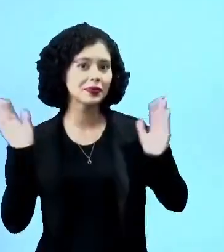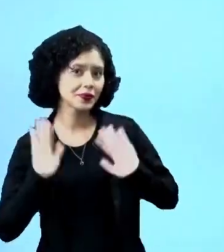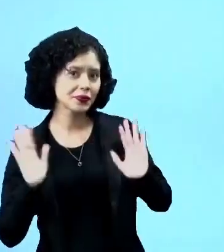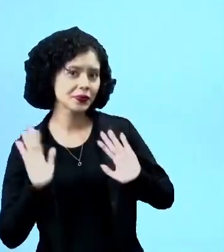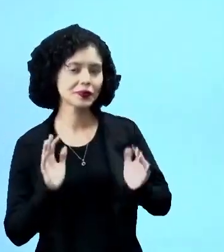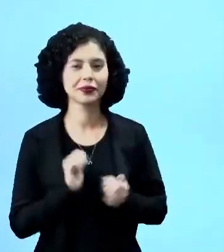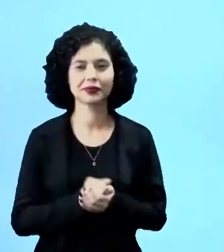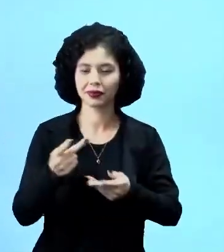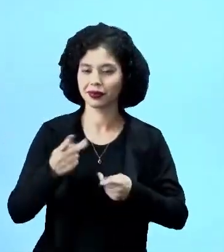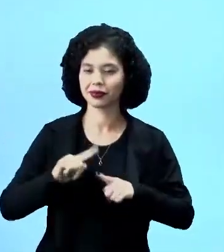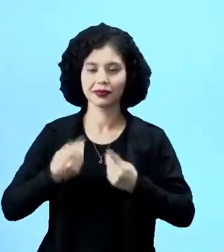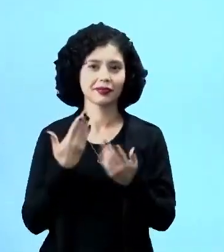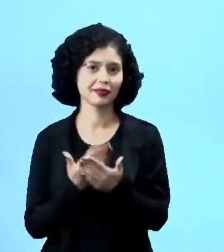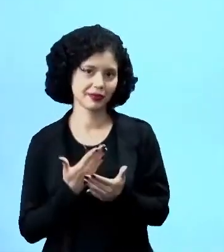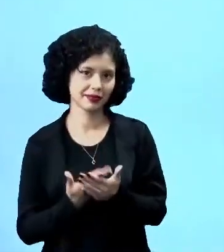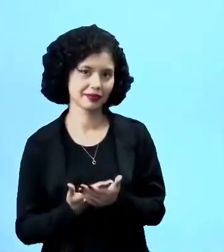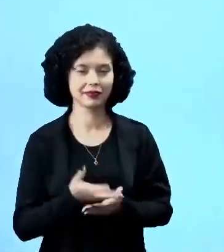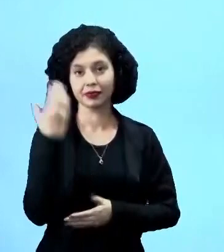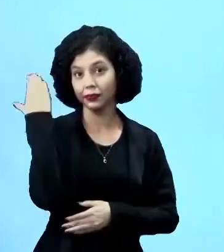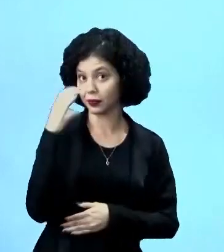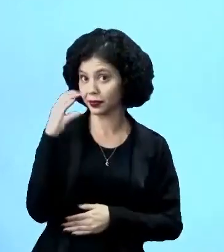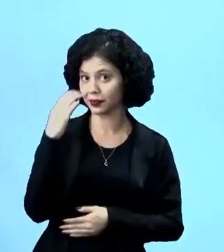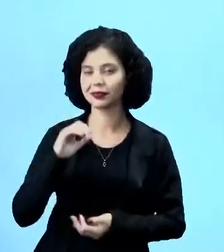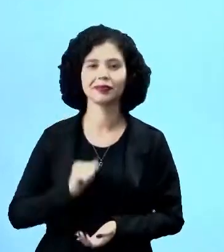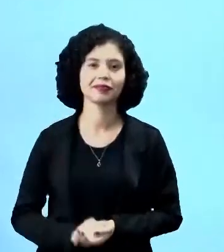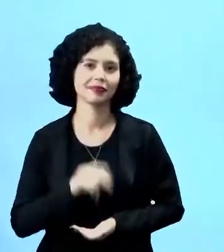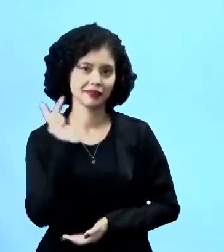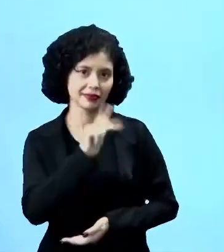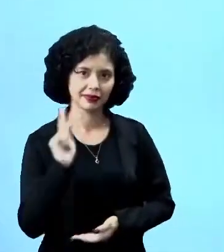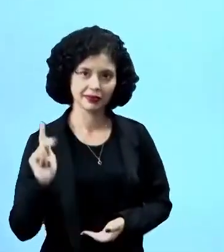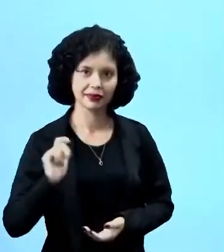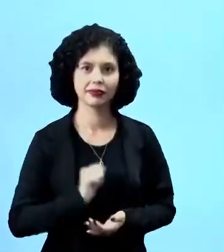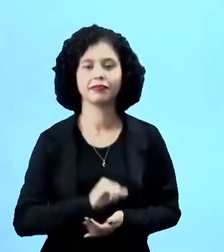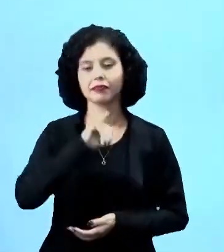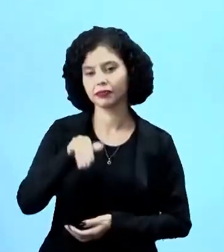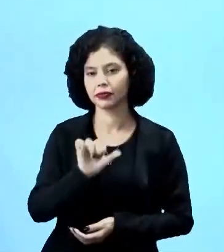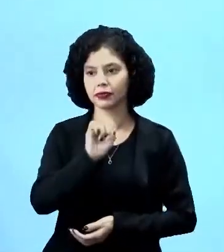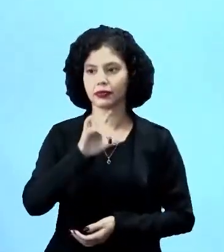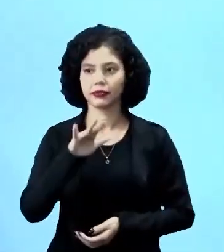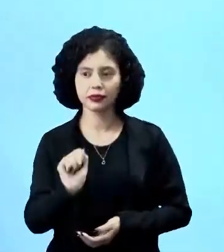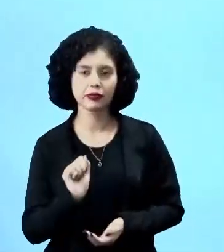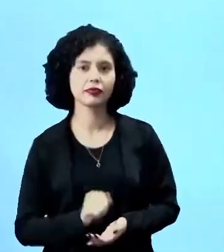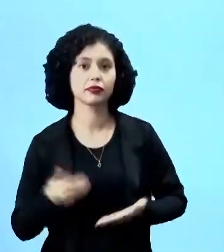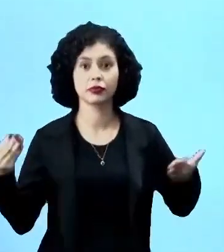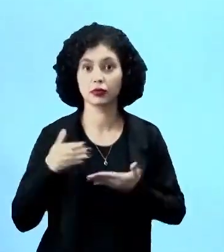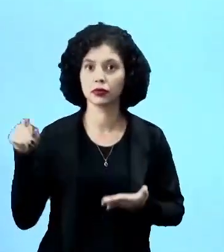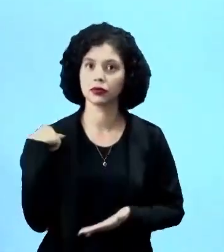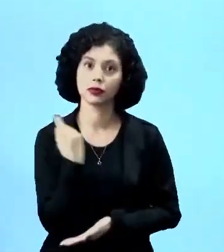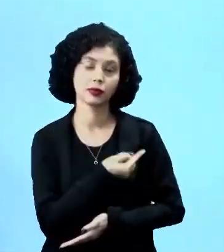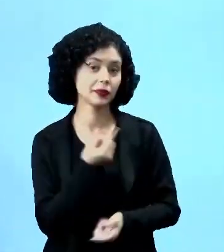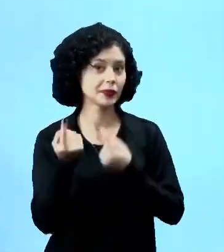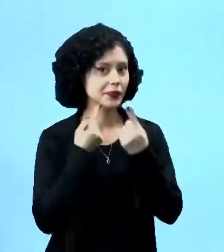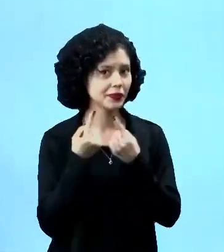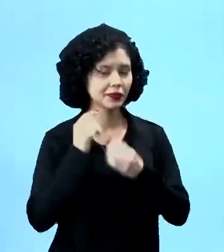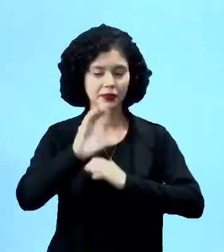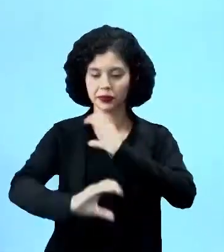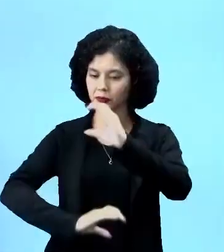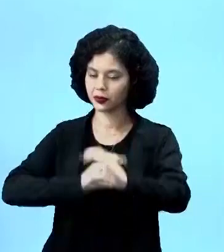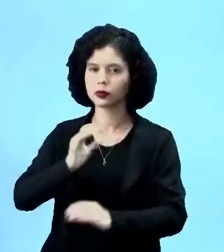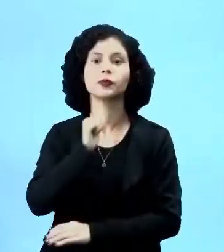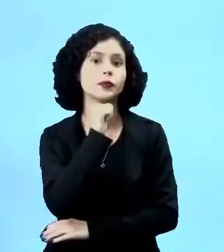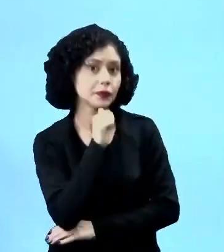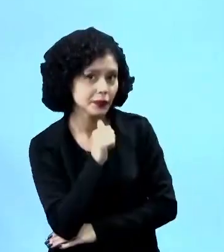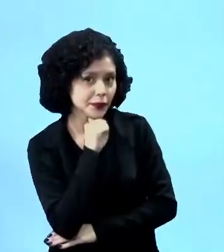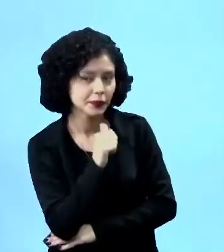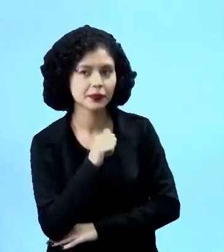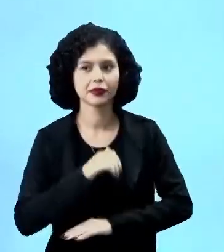Olá bem-vindos a mais uma aula de ciências eu sou a professora Jéssica e na aula de hoje nós vamos conversar sobre o ciclo